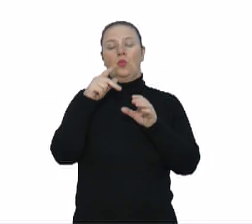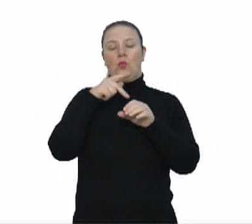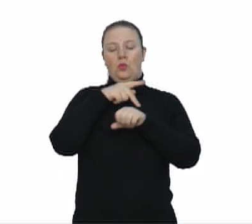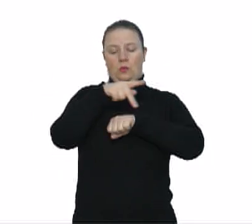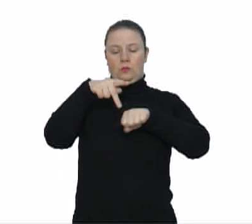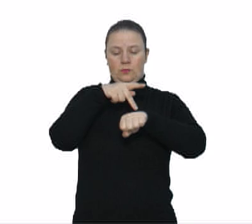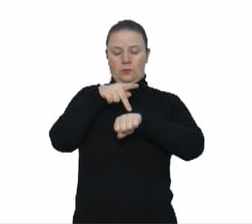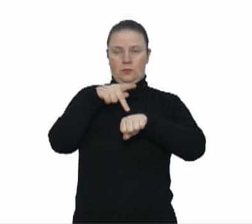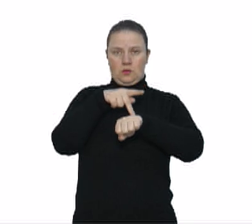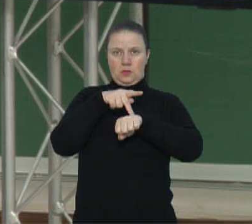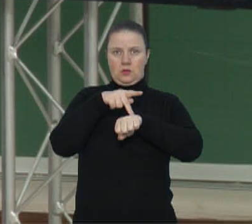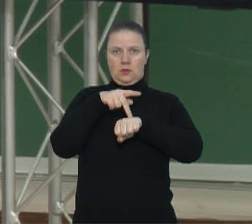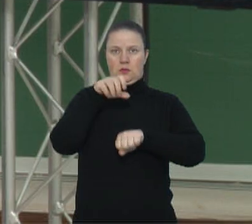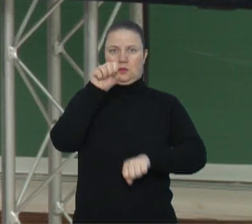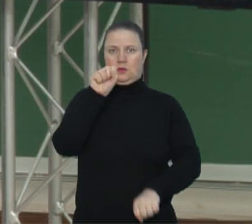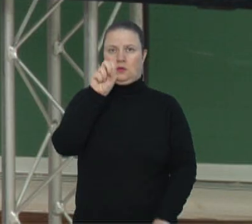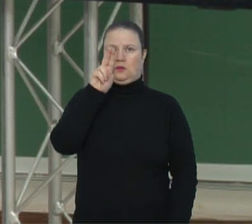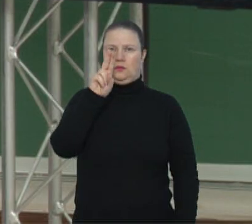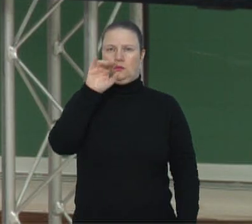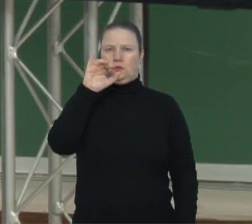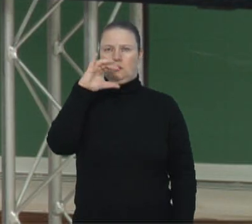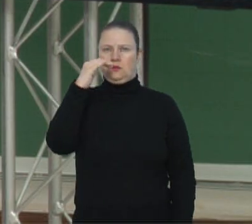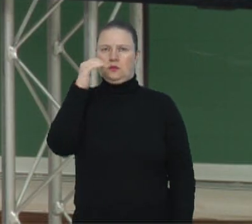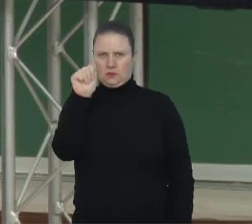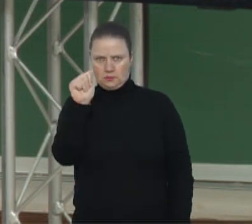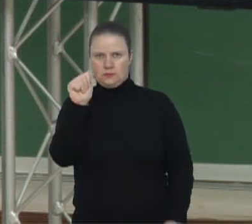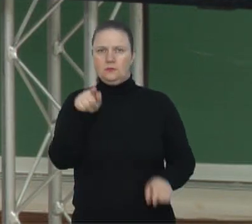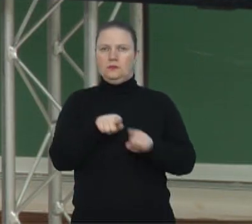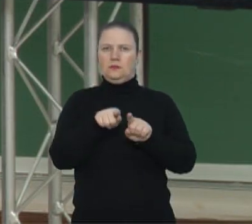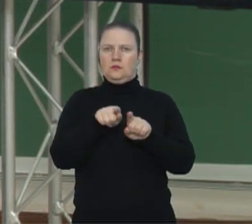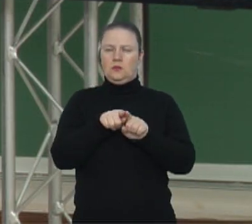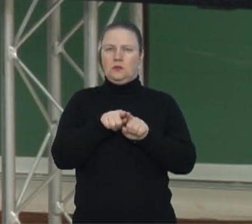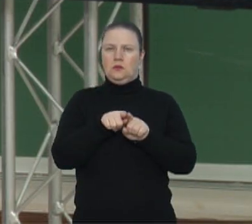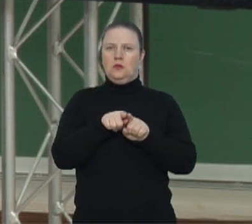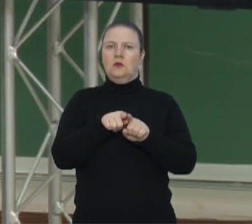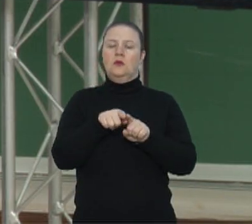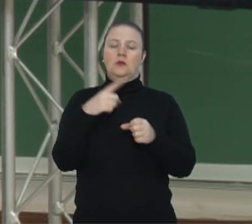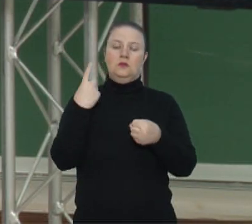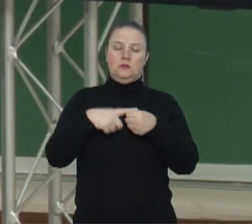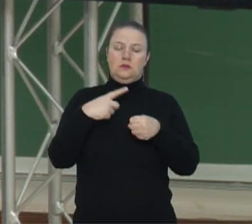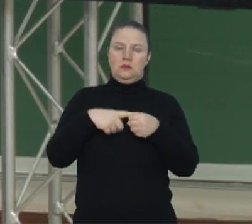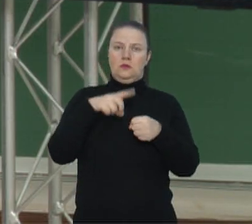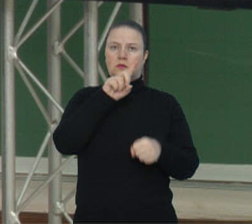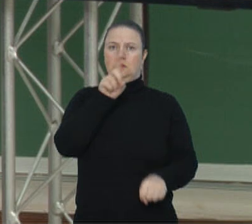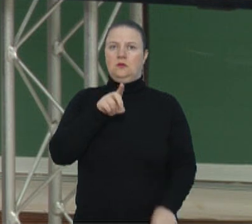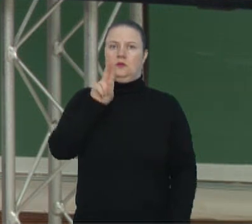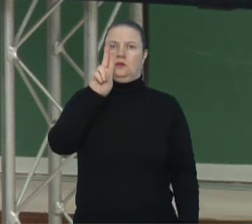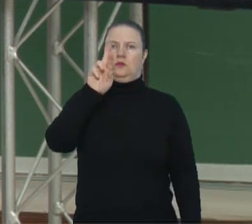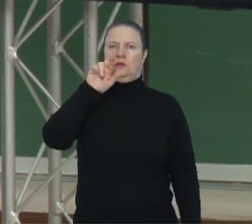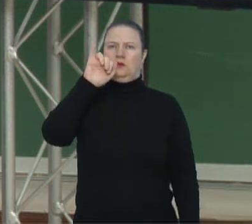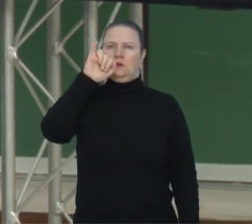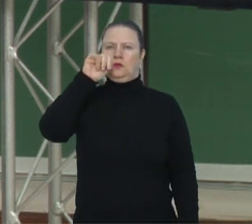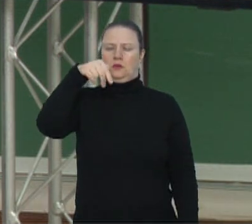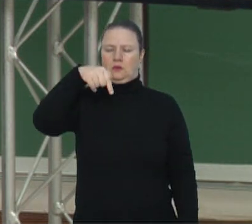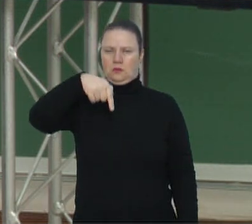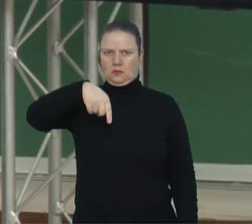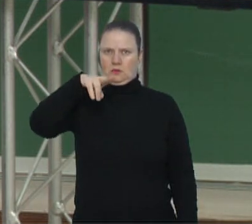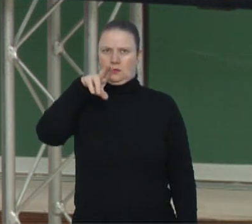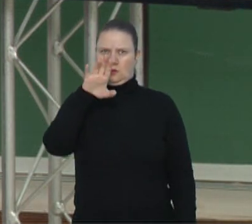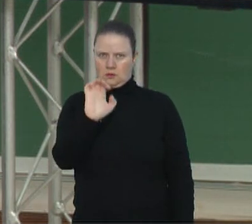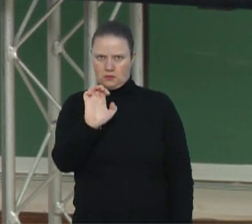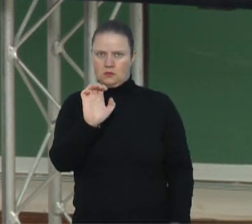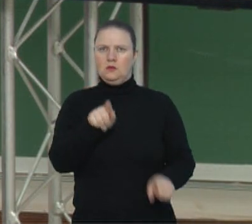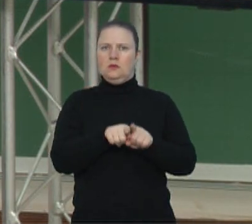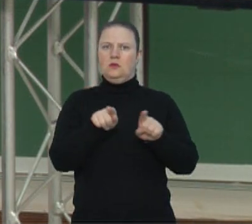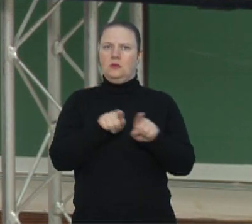porque era um ambiente que conseguiu se manter independente na